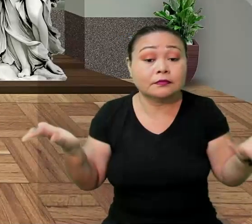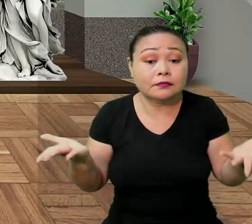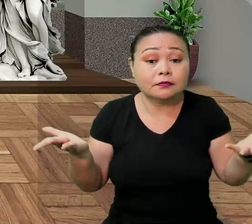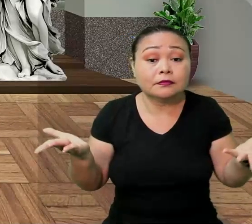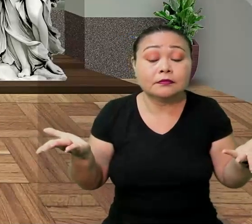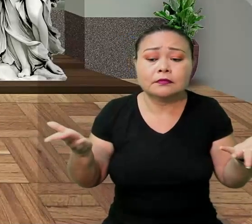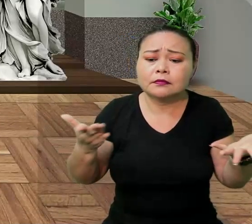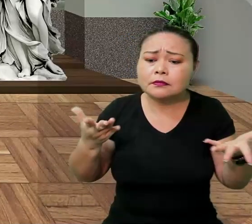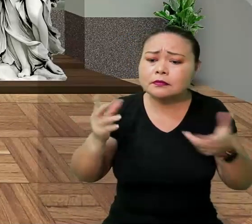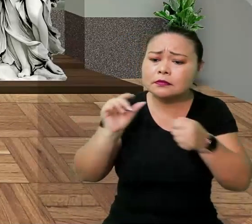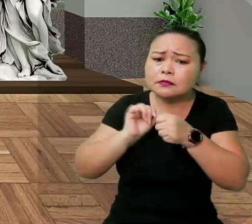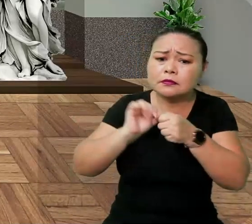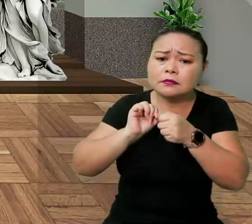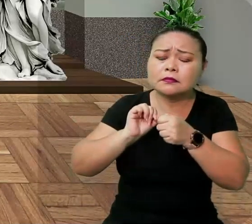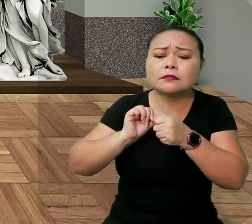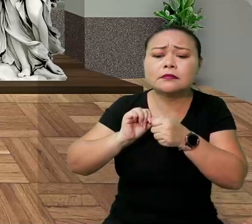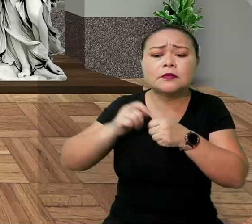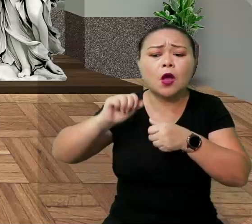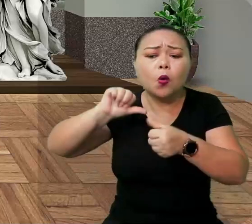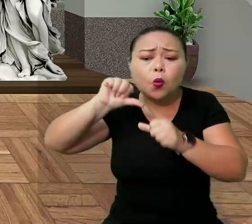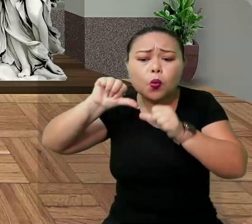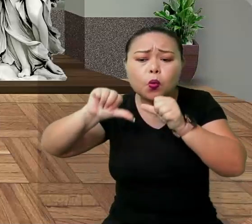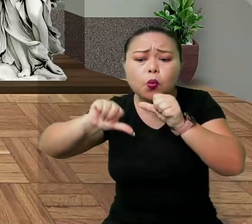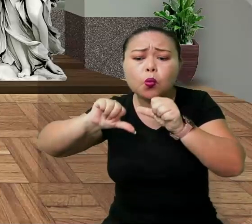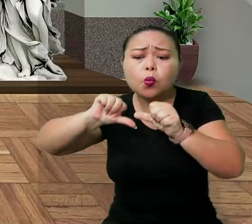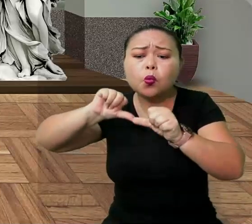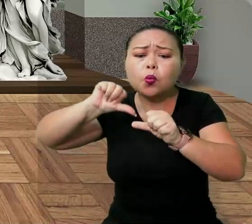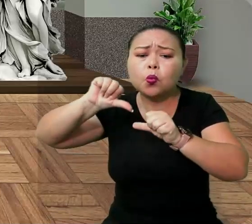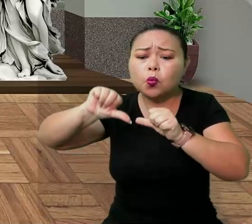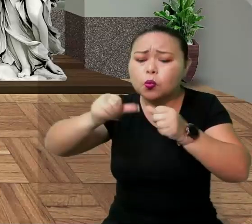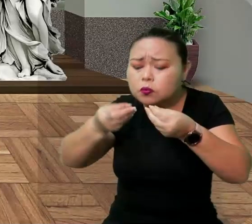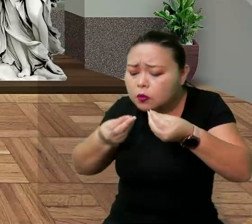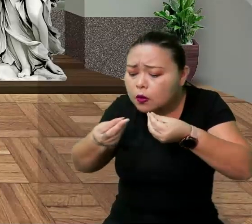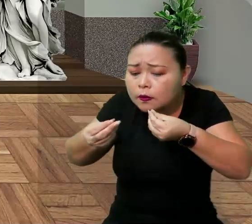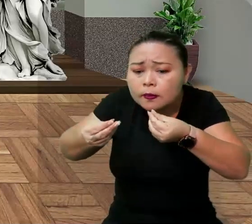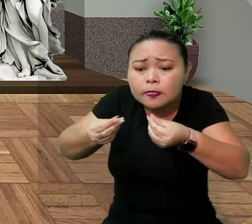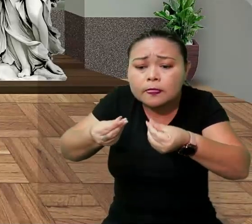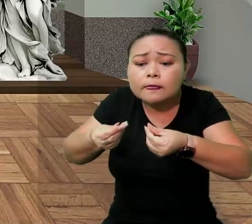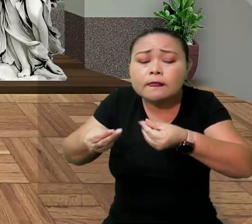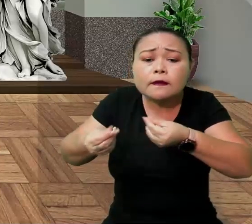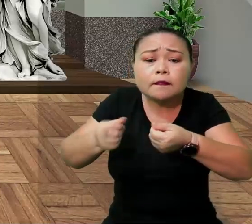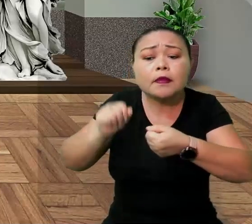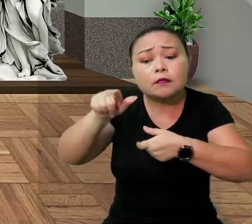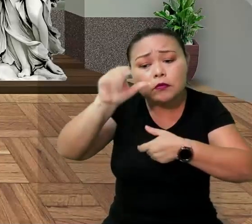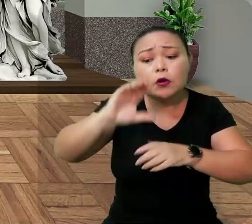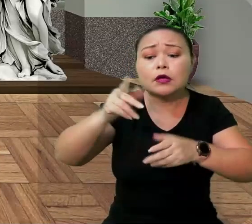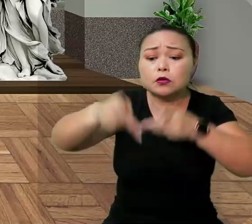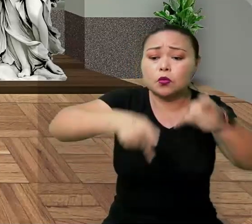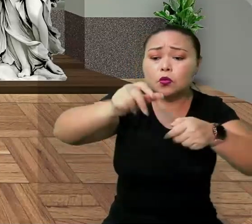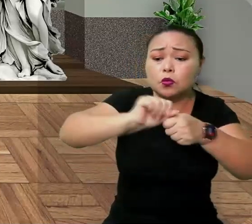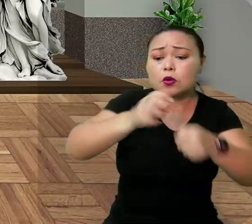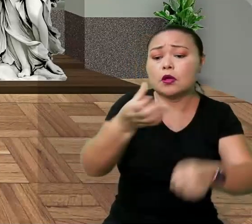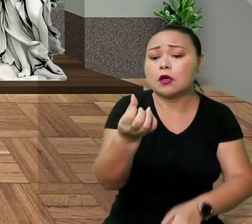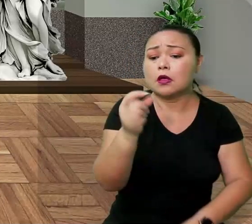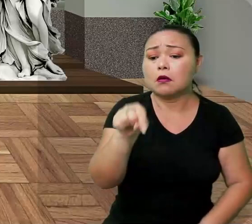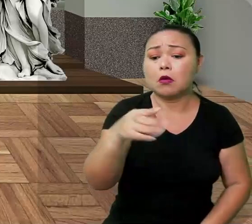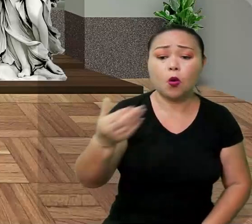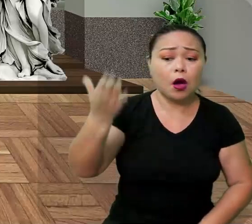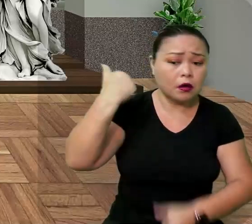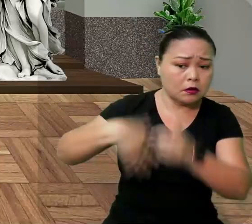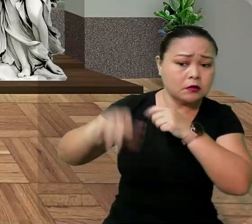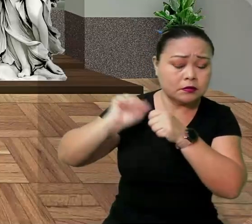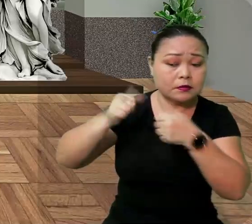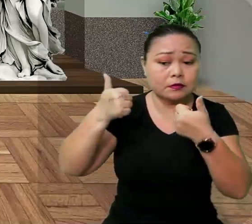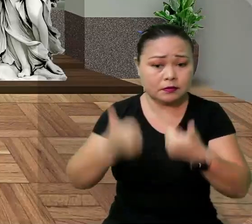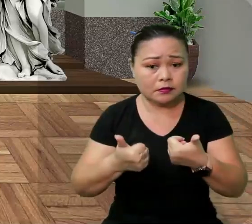porque domesticado, porque foi alterado, foi trabalhado por essas civilizações de 6.000 anos atrás.